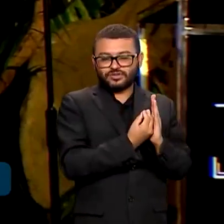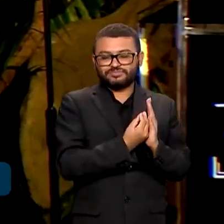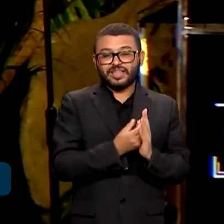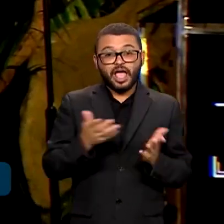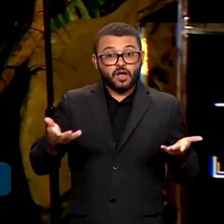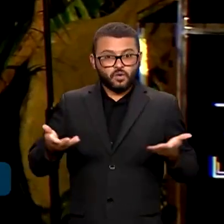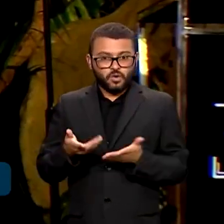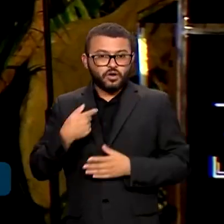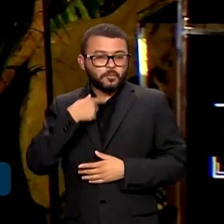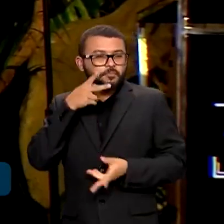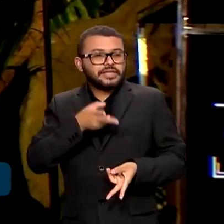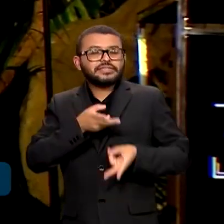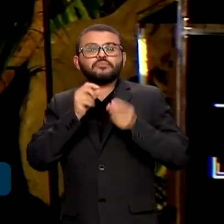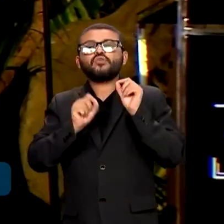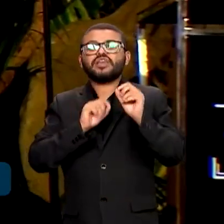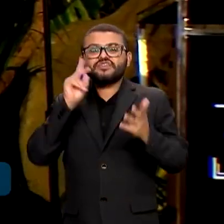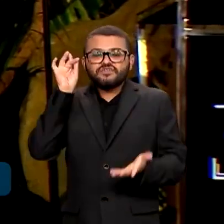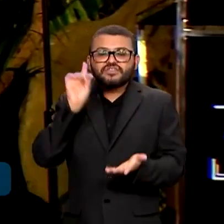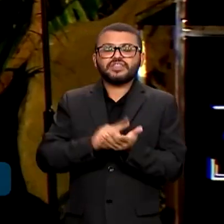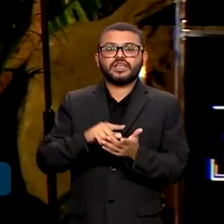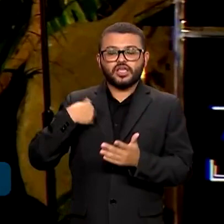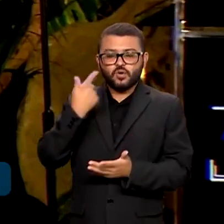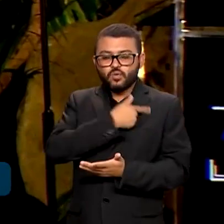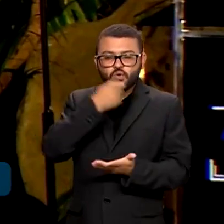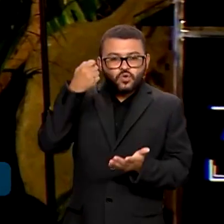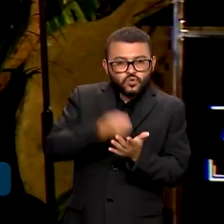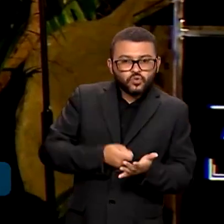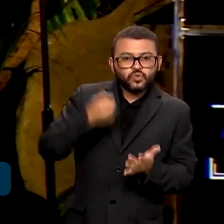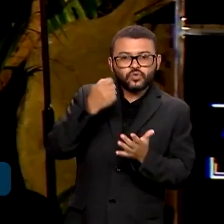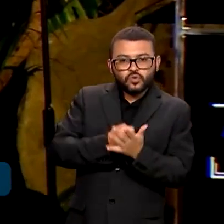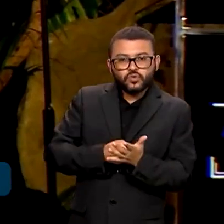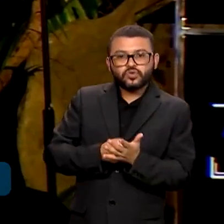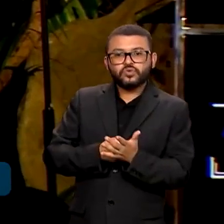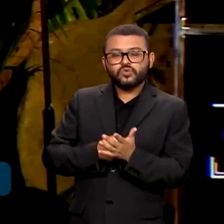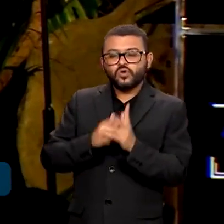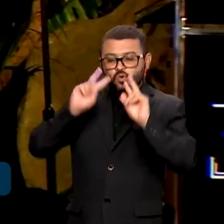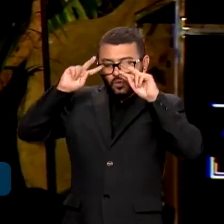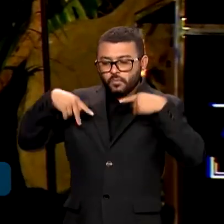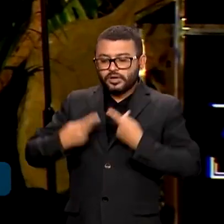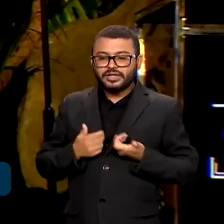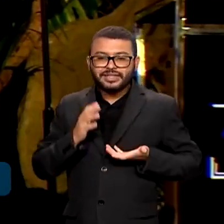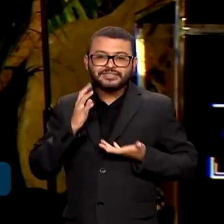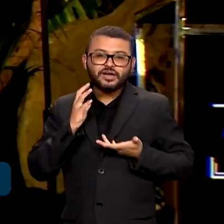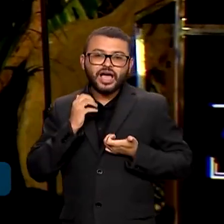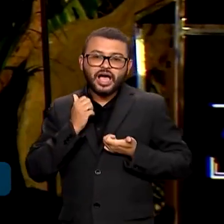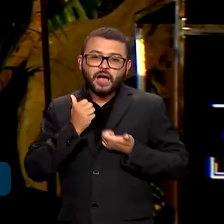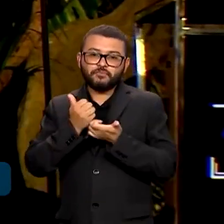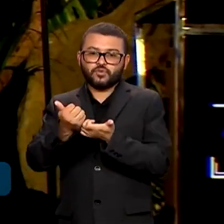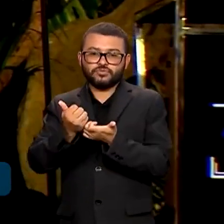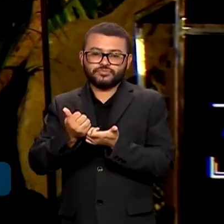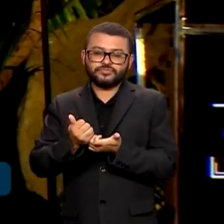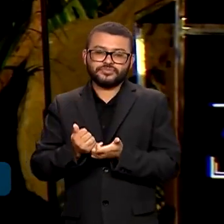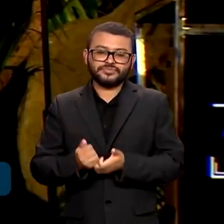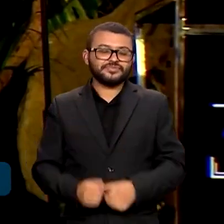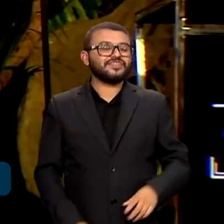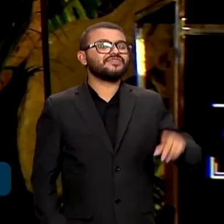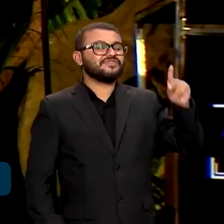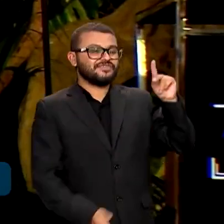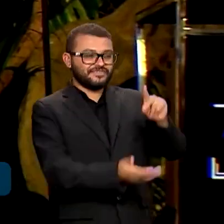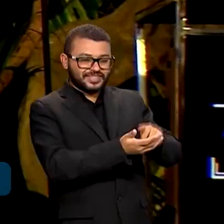Agora, percebo que estou lutando pela humanidade. Sim, Chico